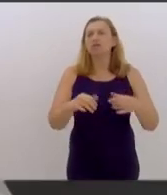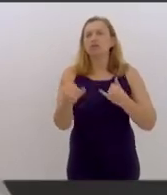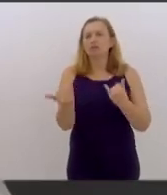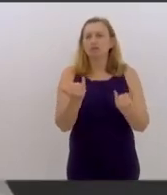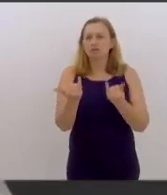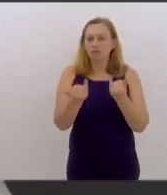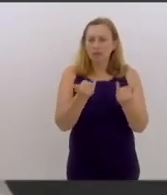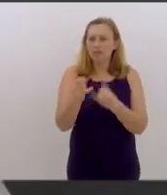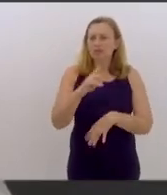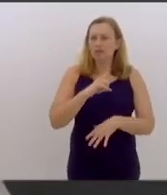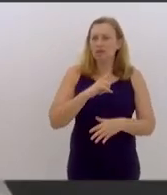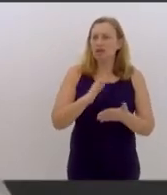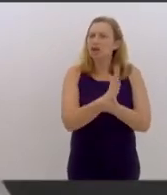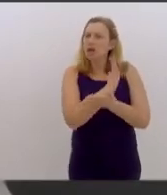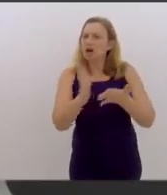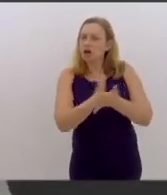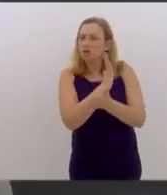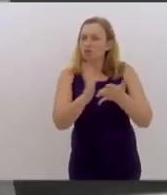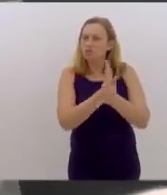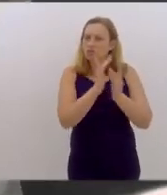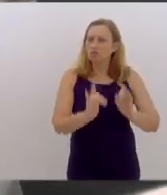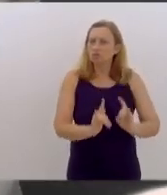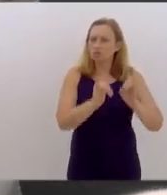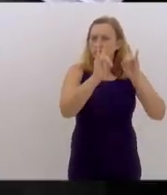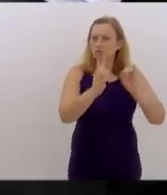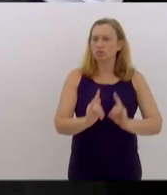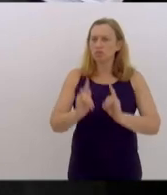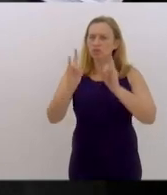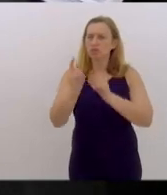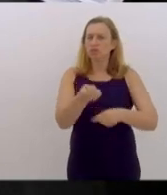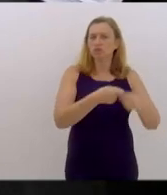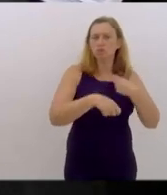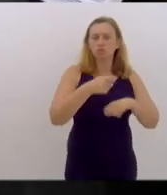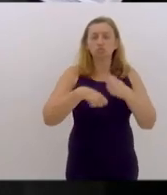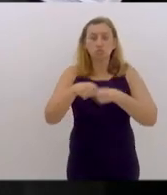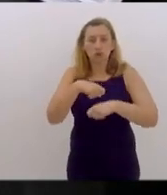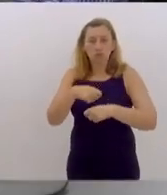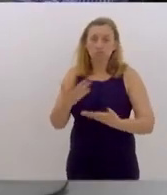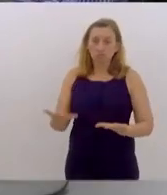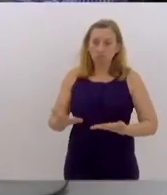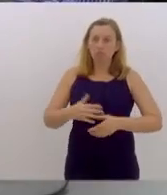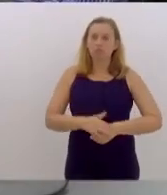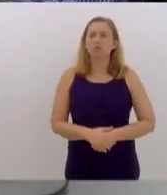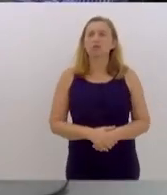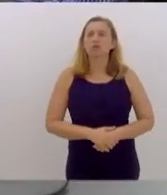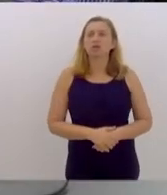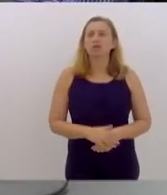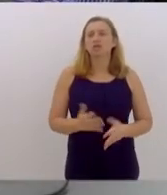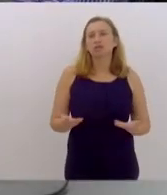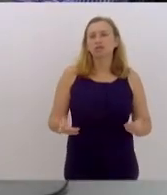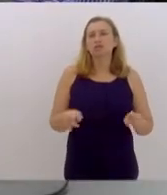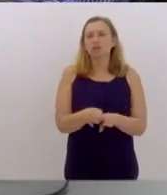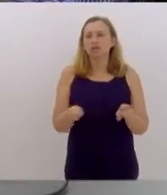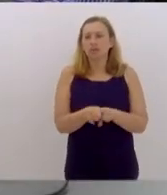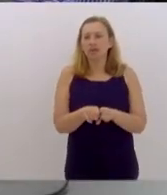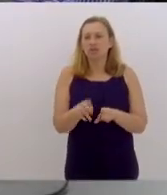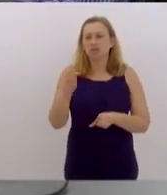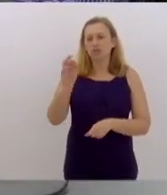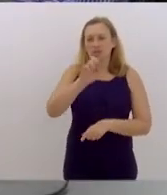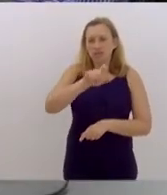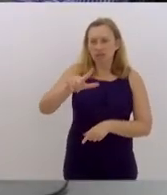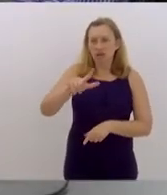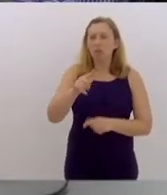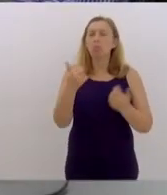e que tem alguns imóveis que já estão sendo negociados e o disco sobre a sua Central sobre a central pessoal